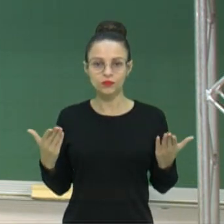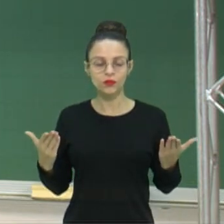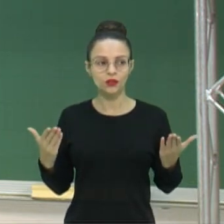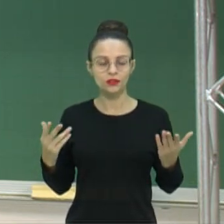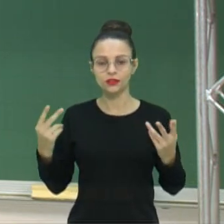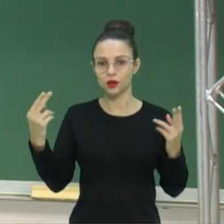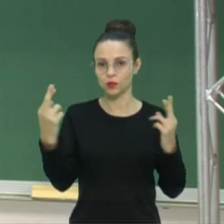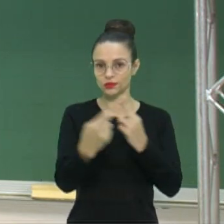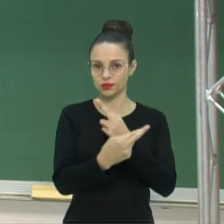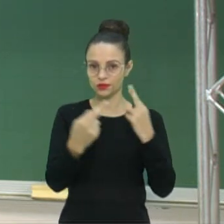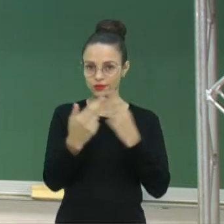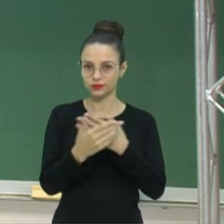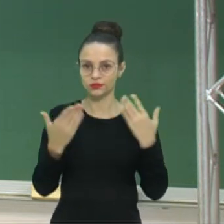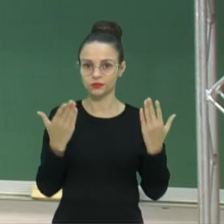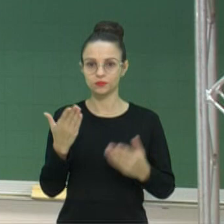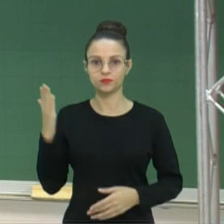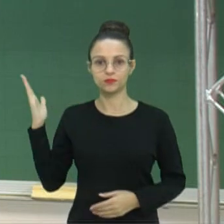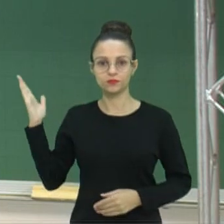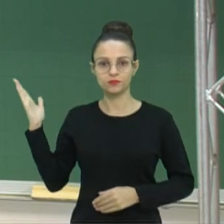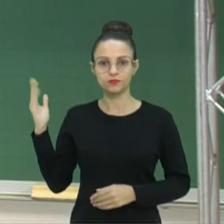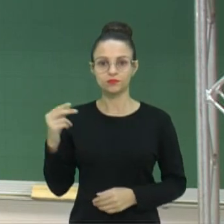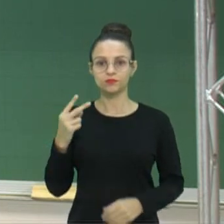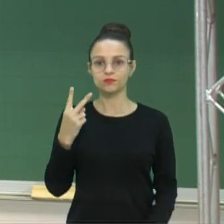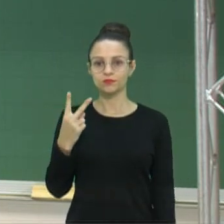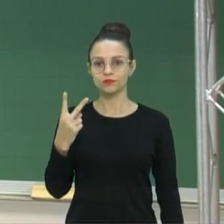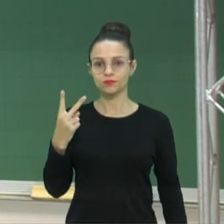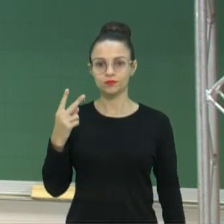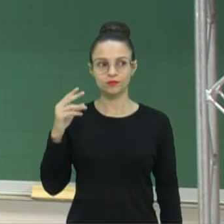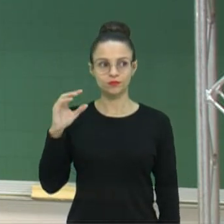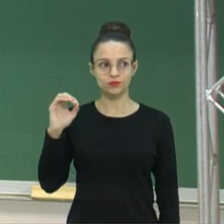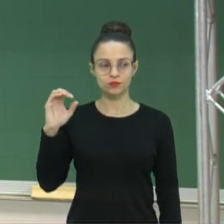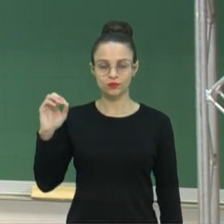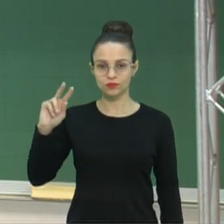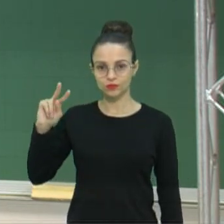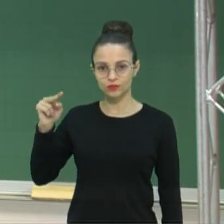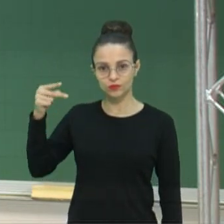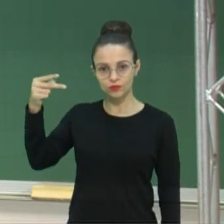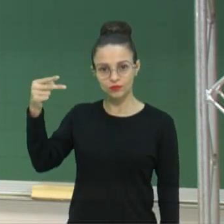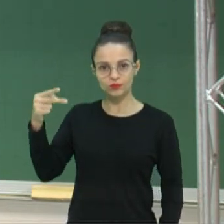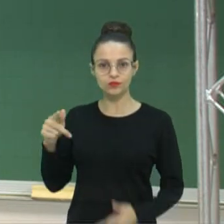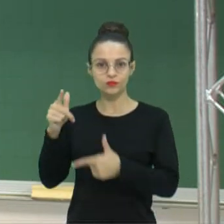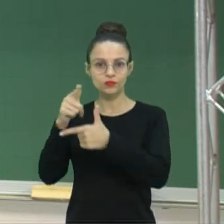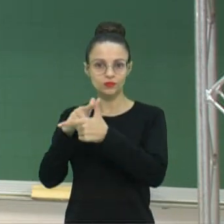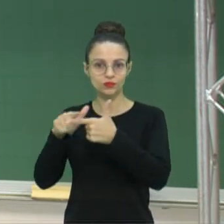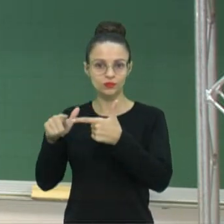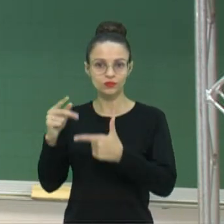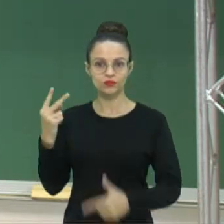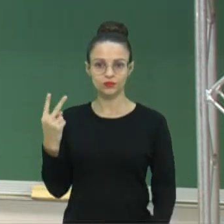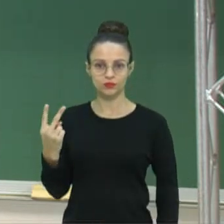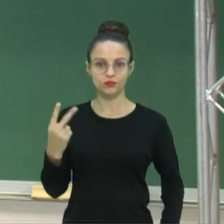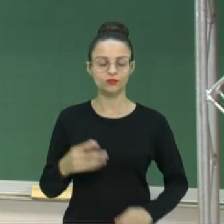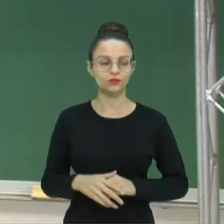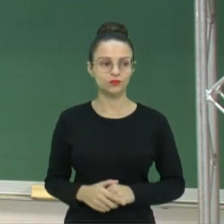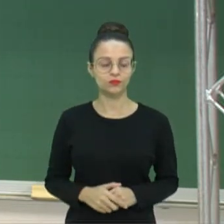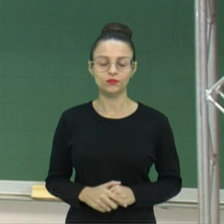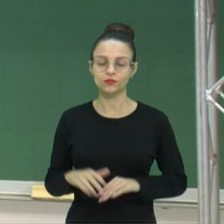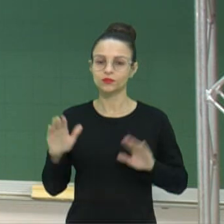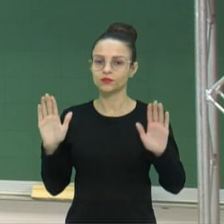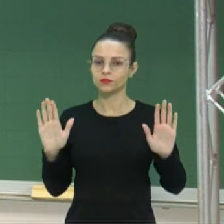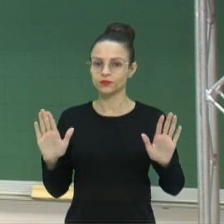essa relação aqui. Vai ficar 200 ao quadrado sobre 2. Se você